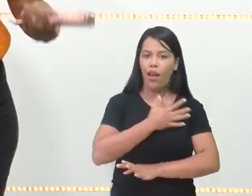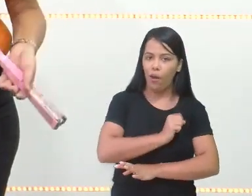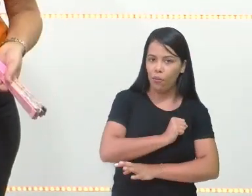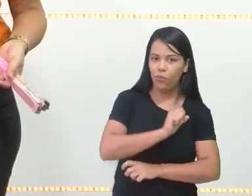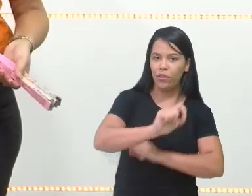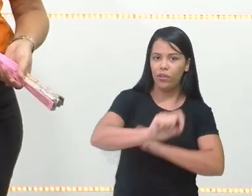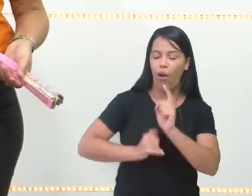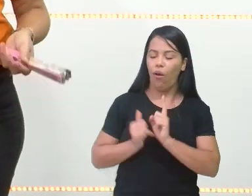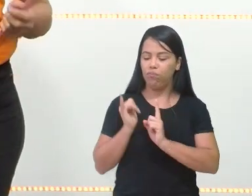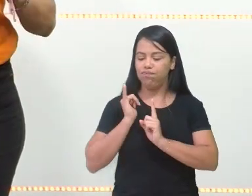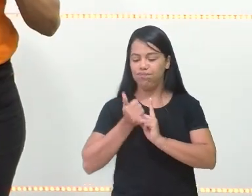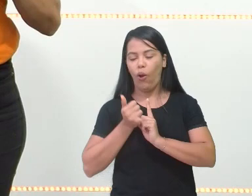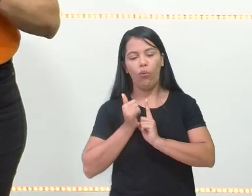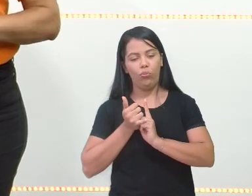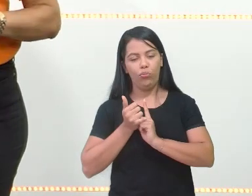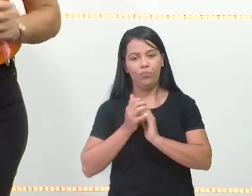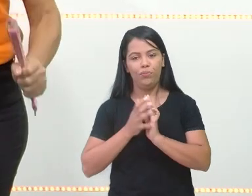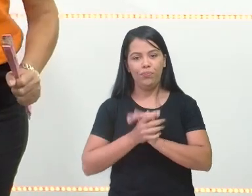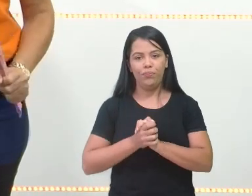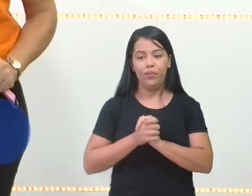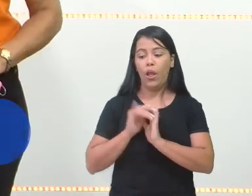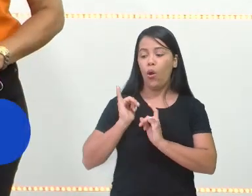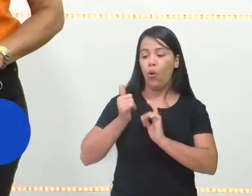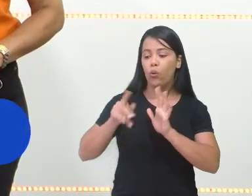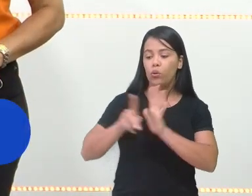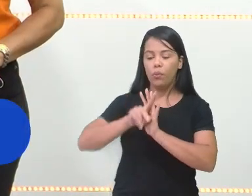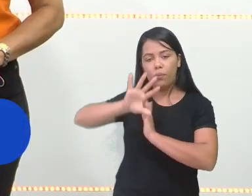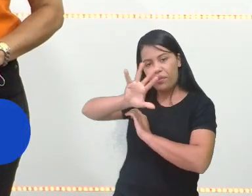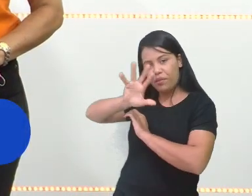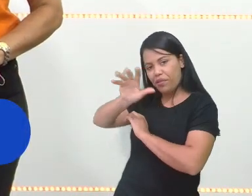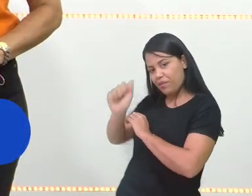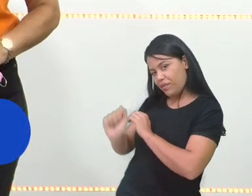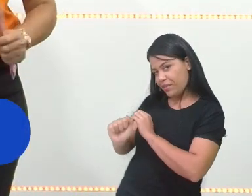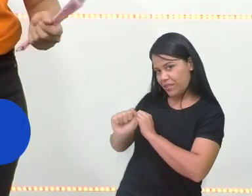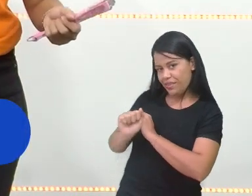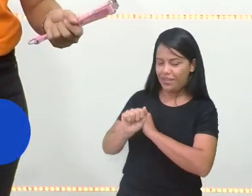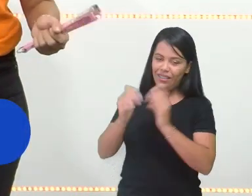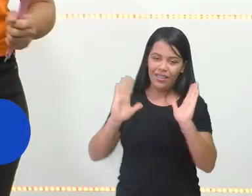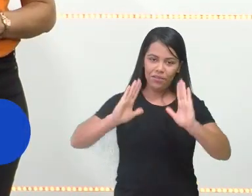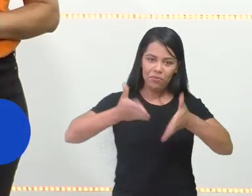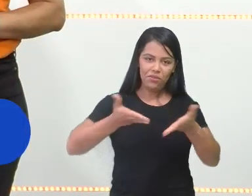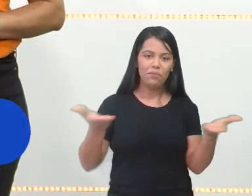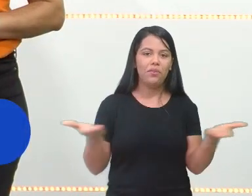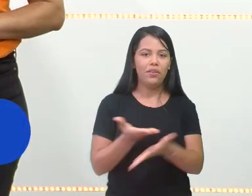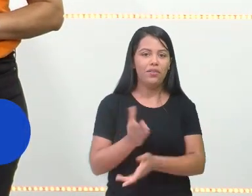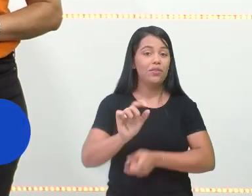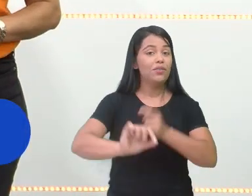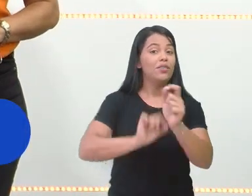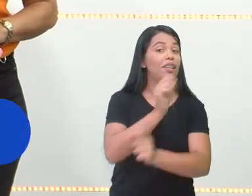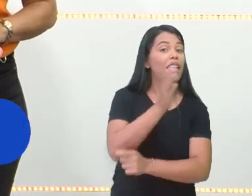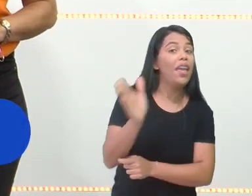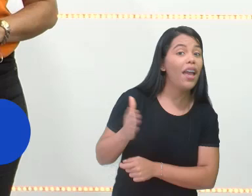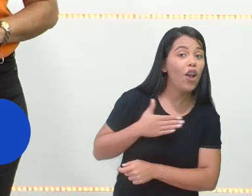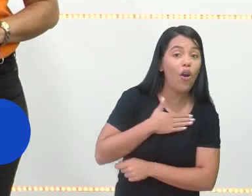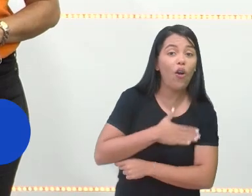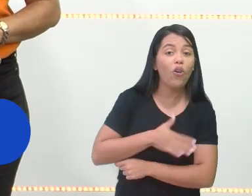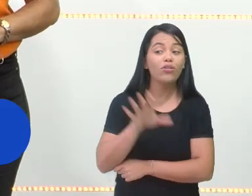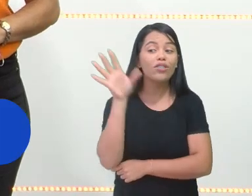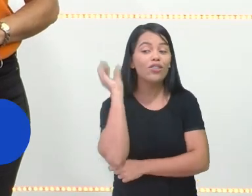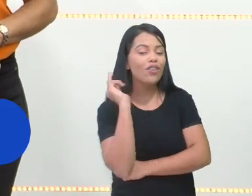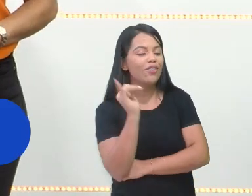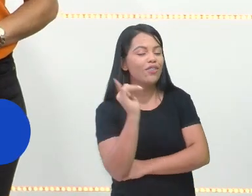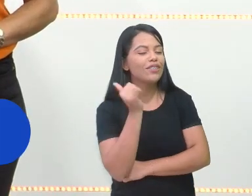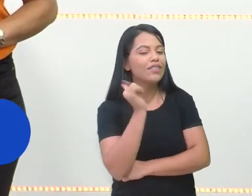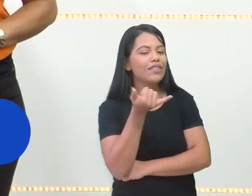os contos. Conto africano, mais precisamente, no dia de hoje. Quem aí gosta de ouvir história? Quem aí gosta de ouvir